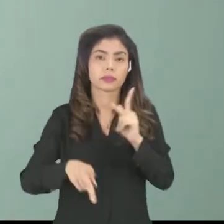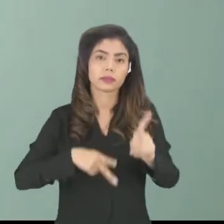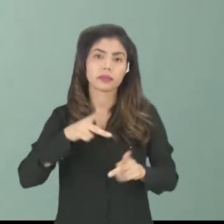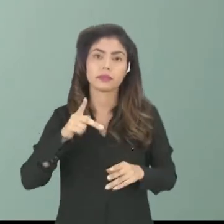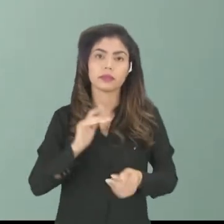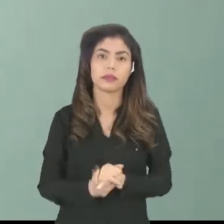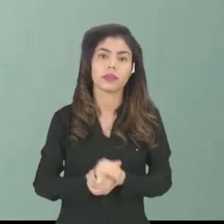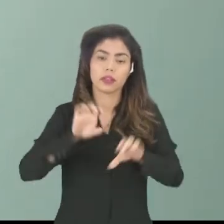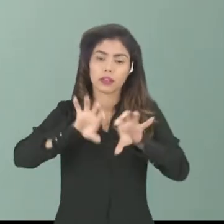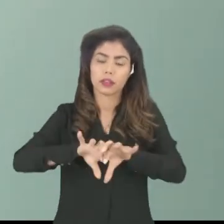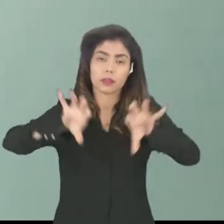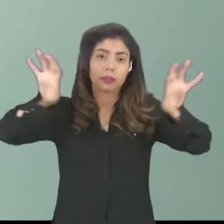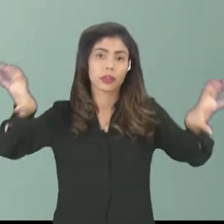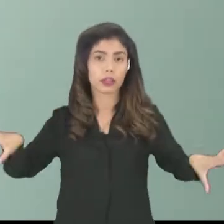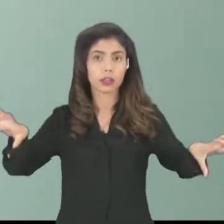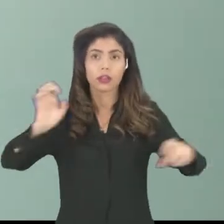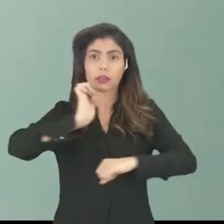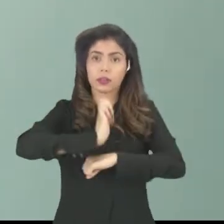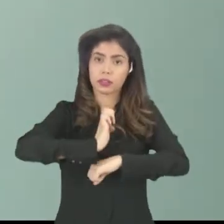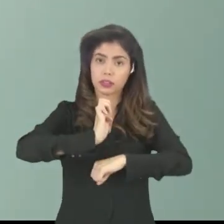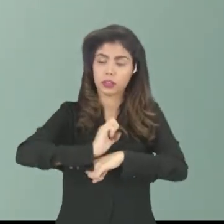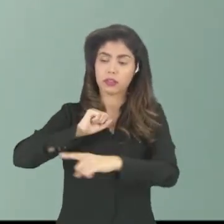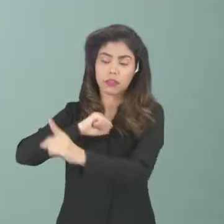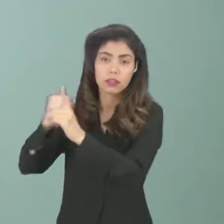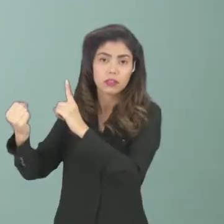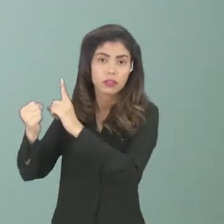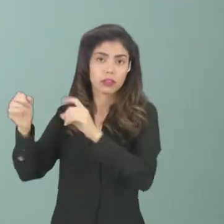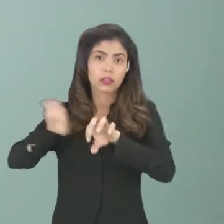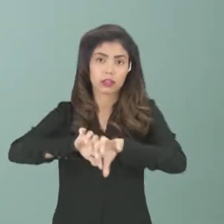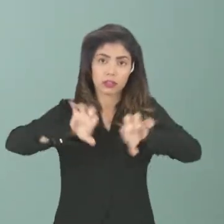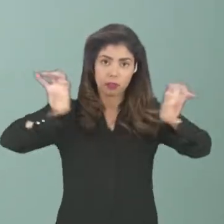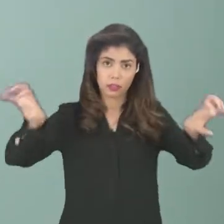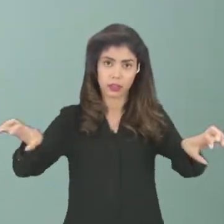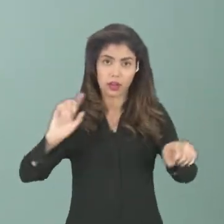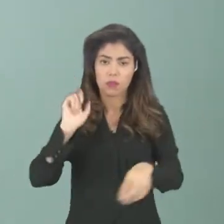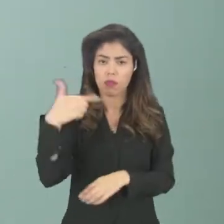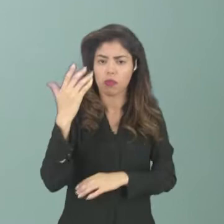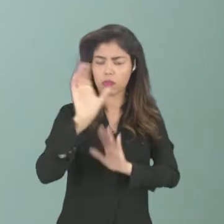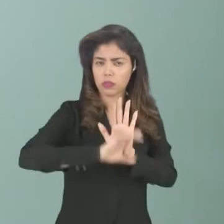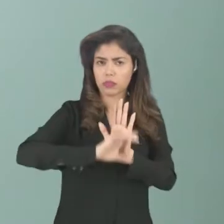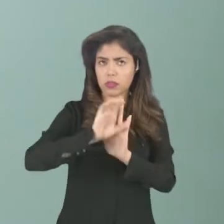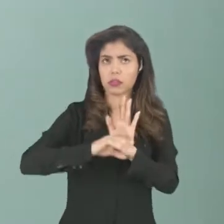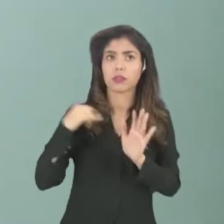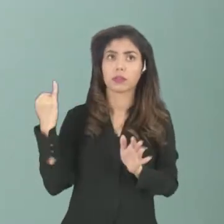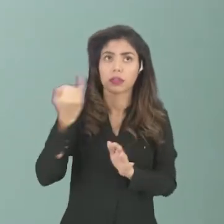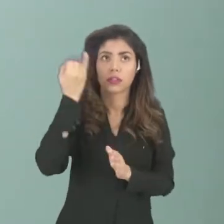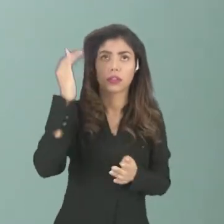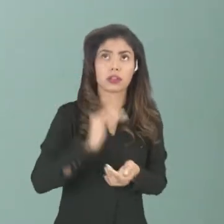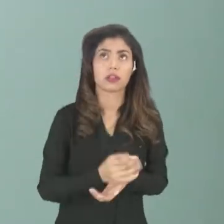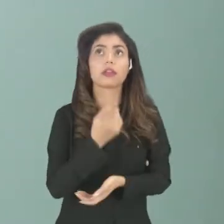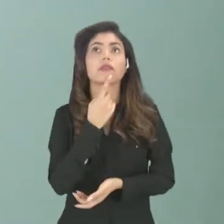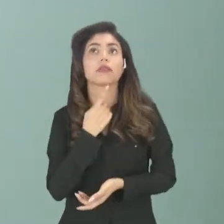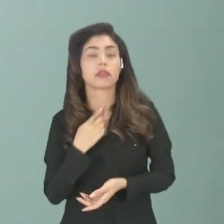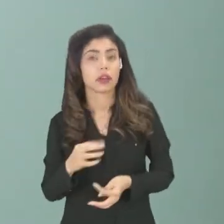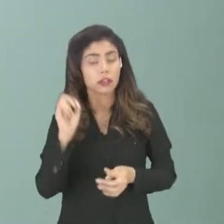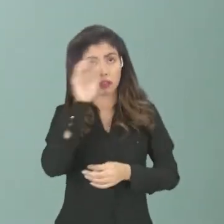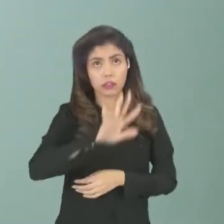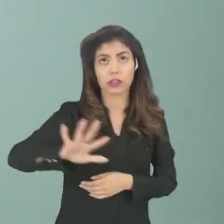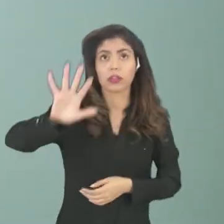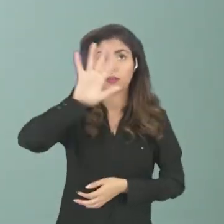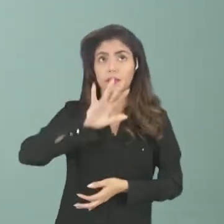ele separa o Estado e a sociedade civil. Então, é um outro conceito fundamental em Rousseau, a vontade